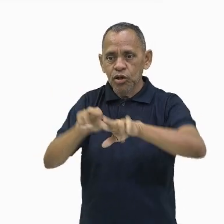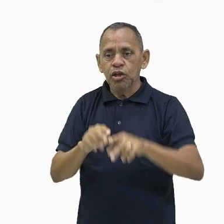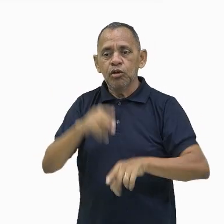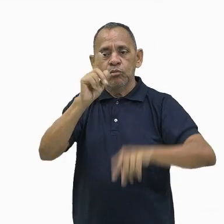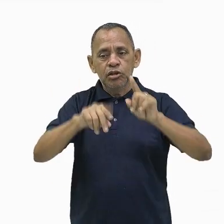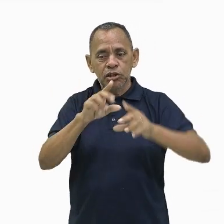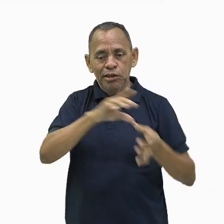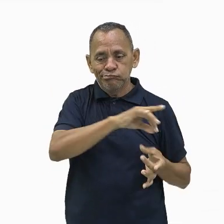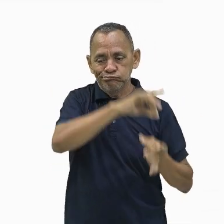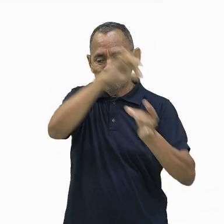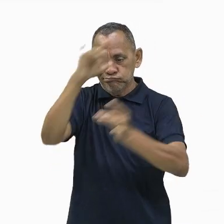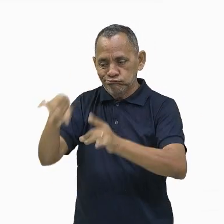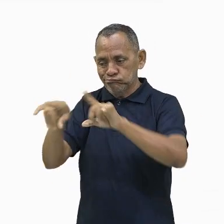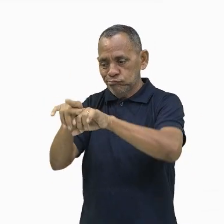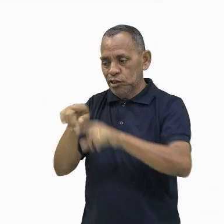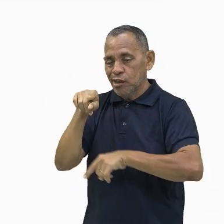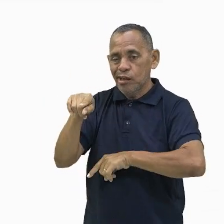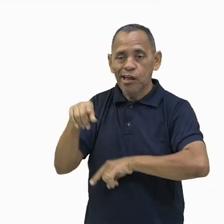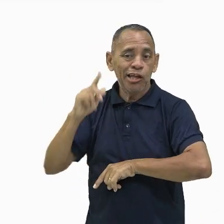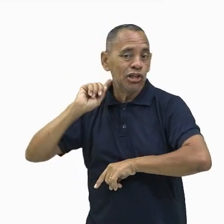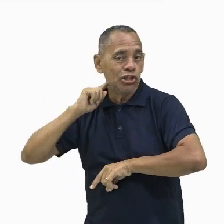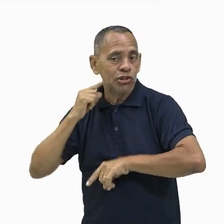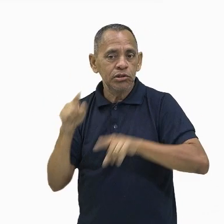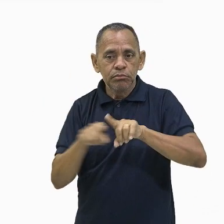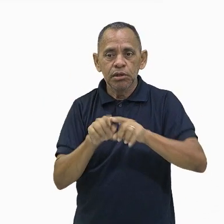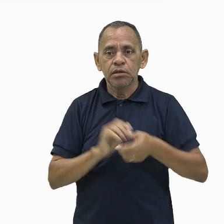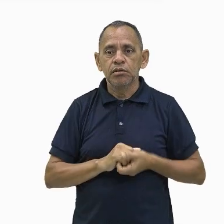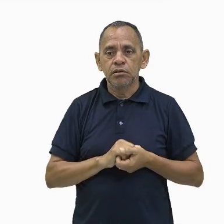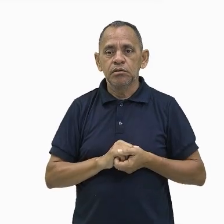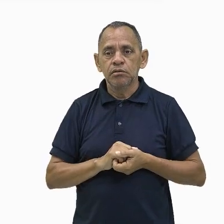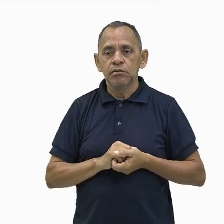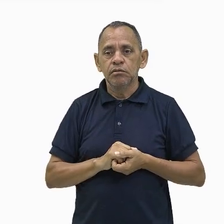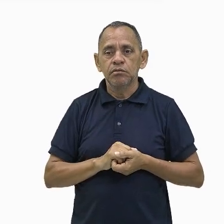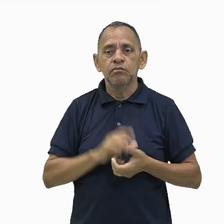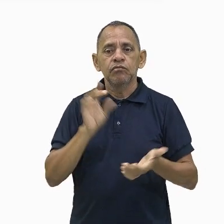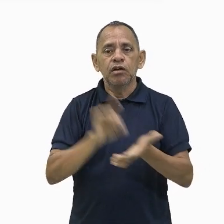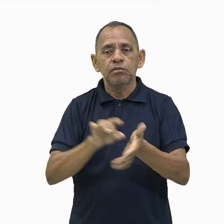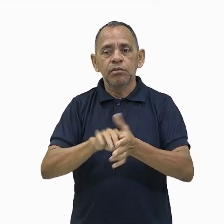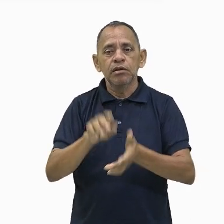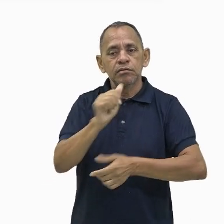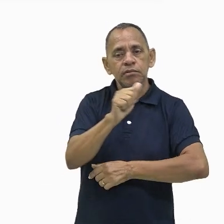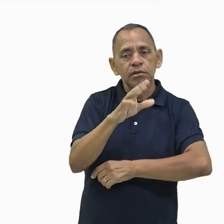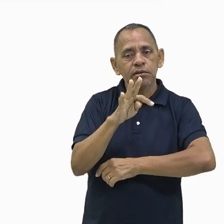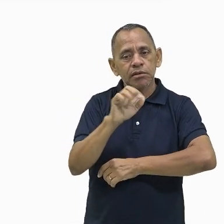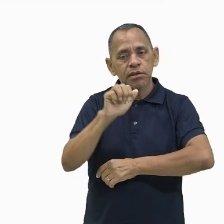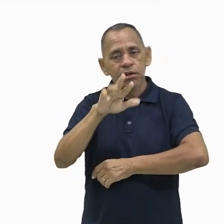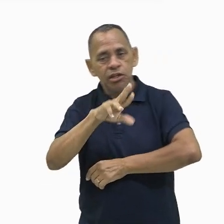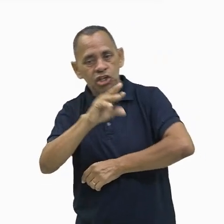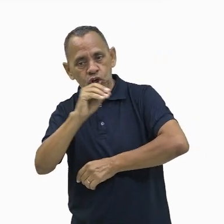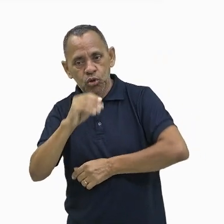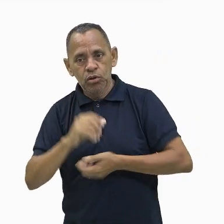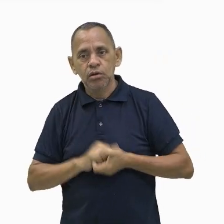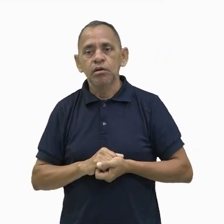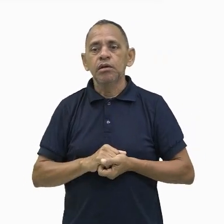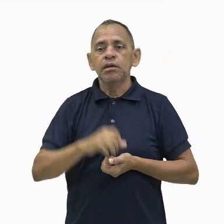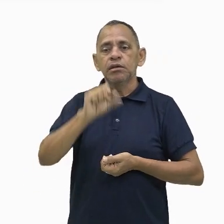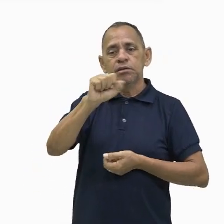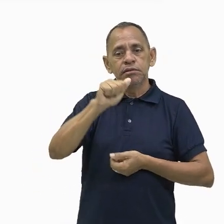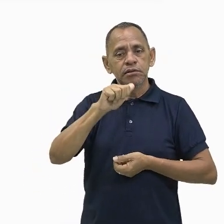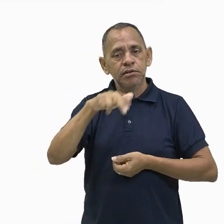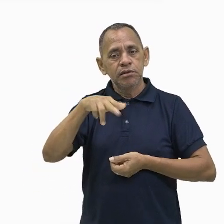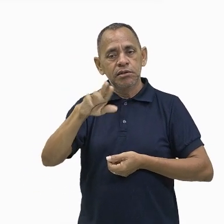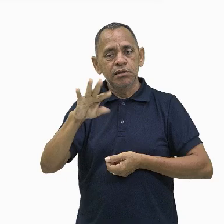conhecidos popularmente como lixões, mas são adequadamente chamados de aterros sanitários. Assim, ao praticar os